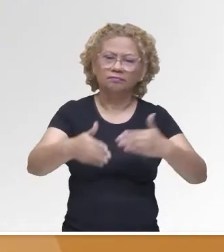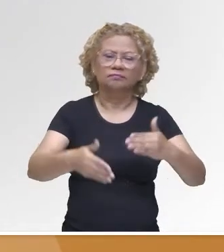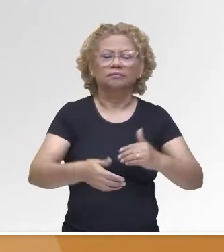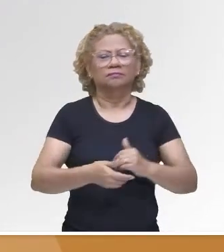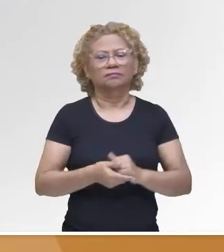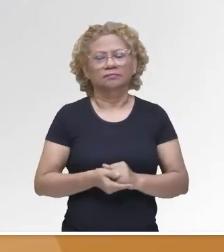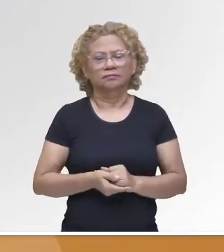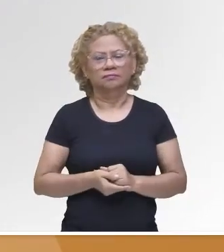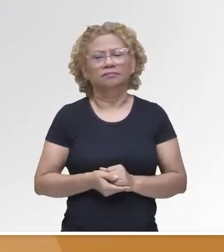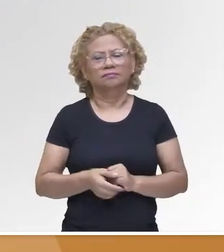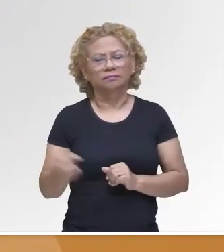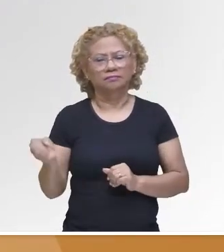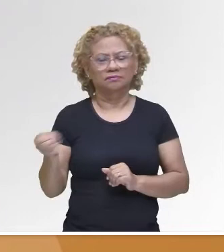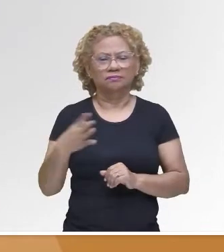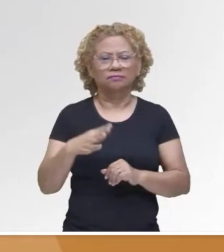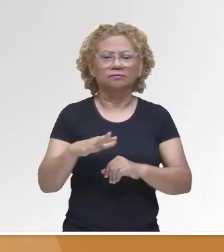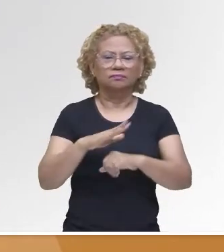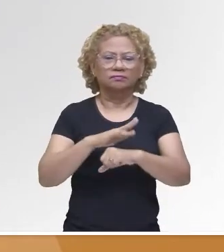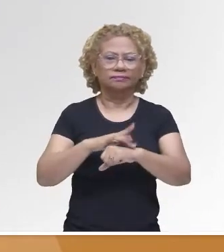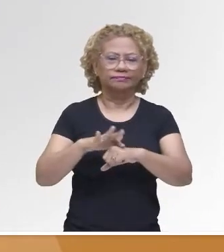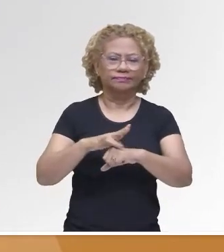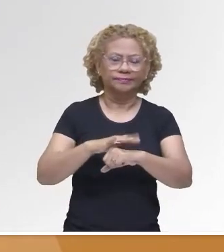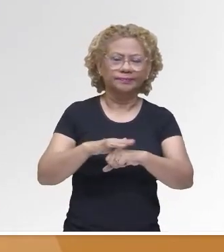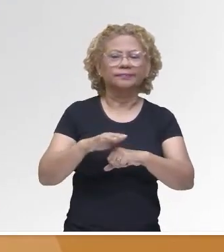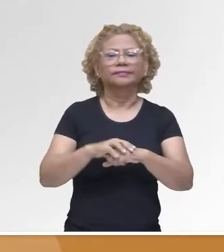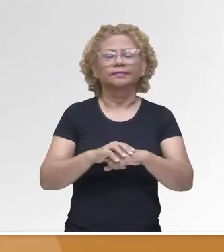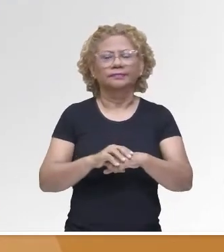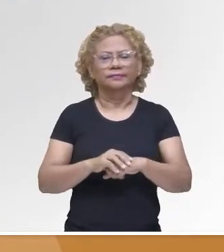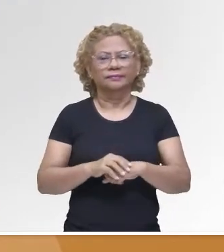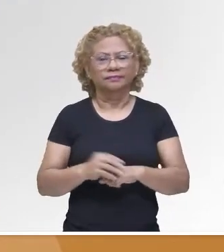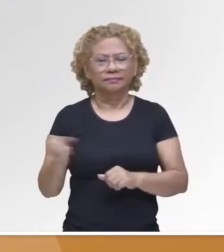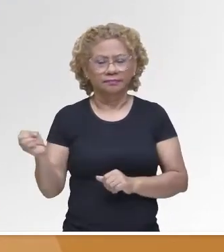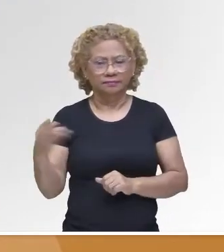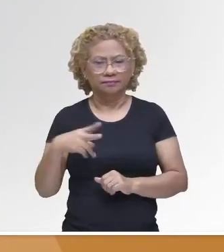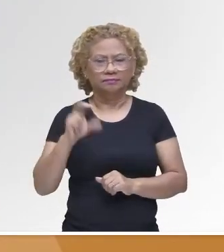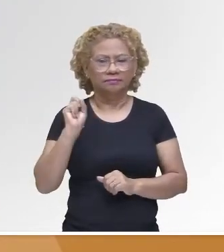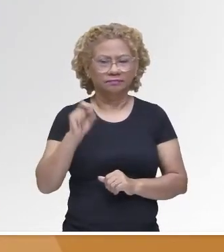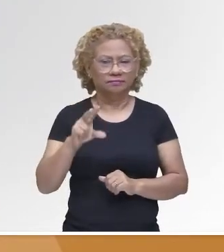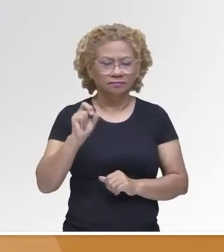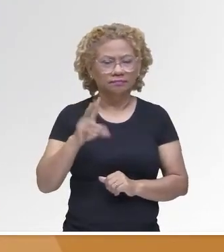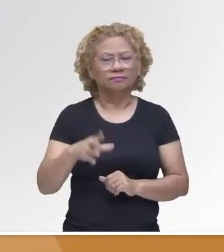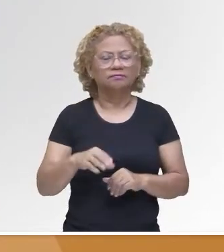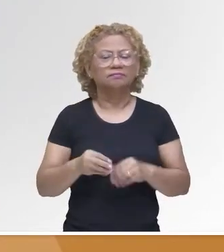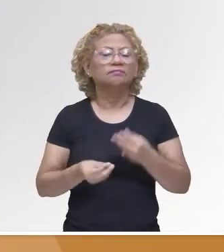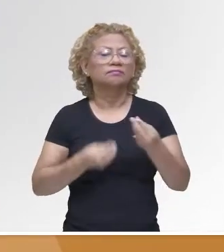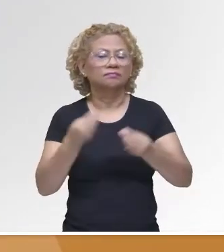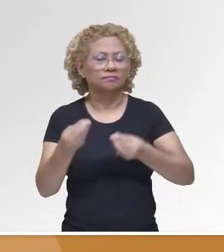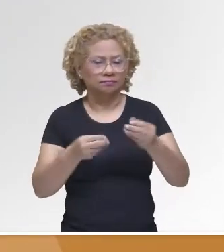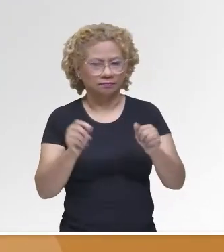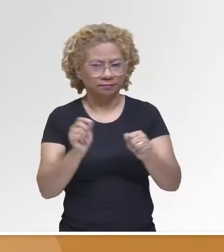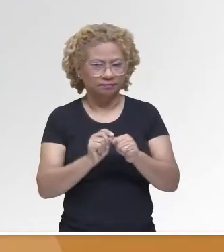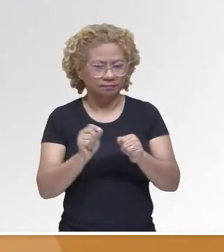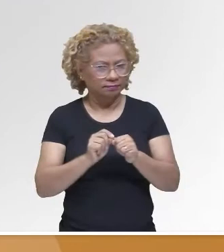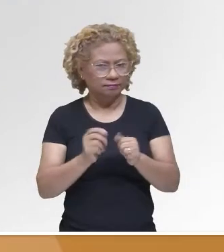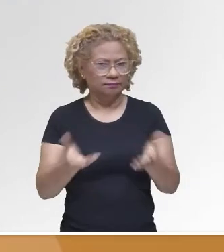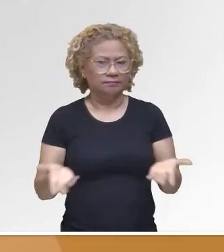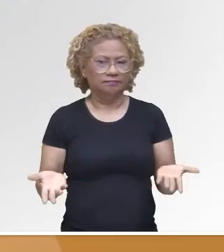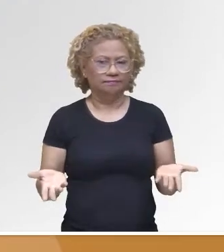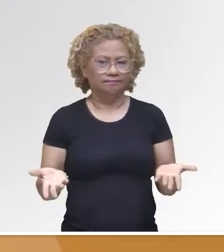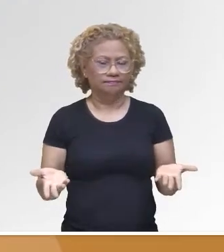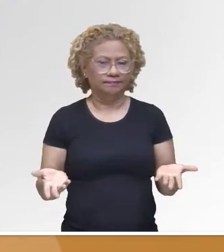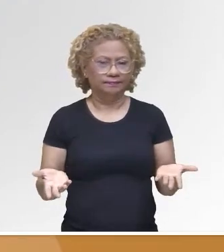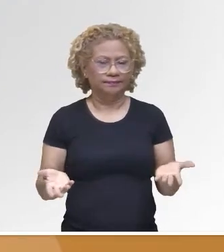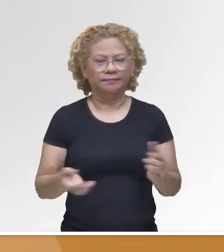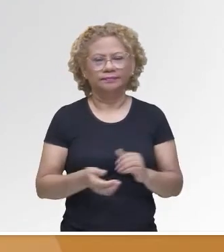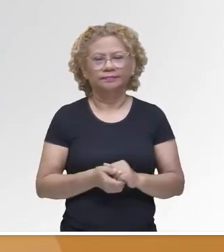o surgimento de doenças, de vírus. E aí, como resolver, né? Tá tudo aí. E na